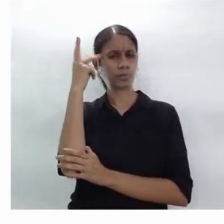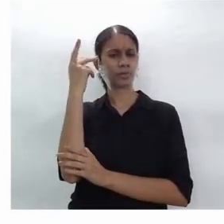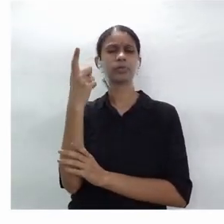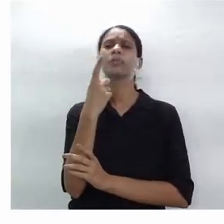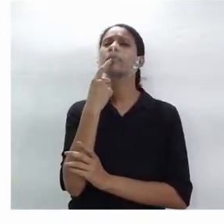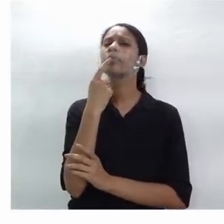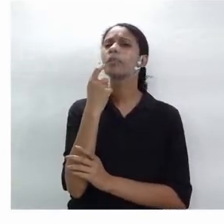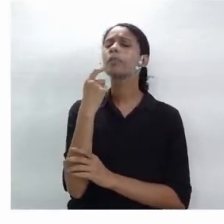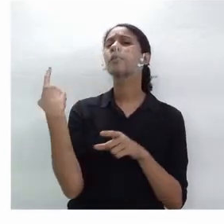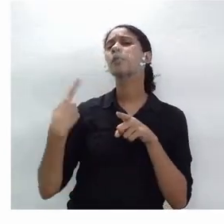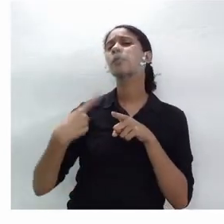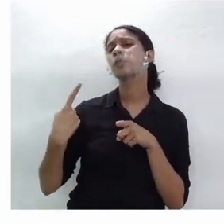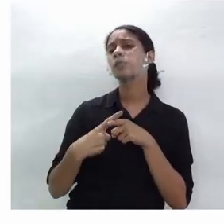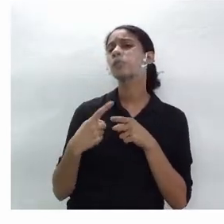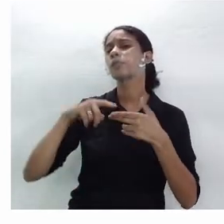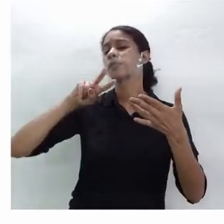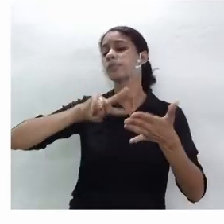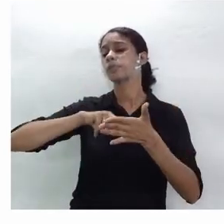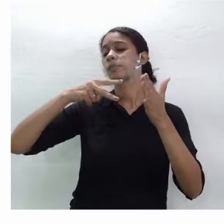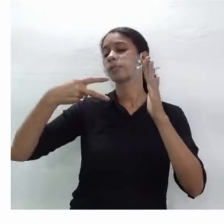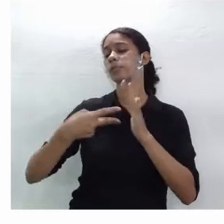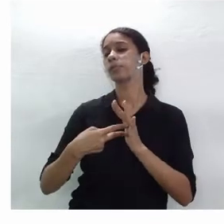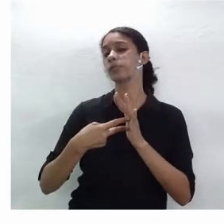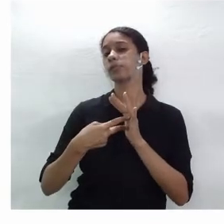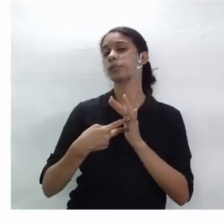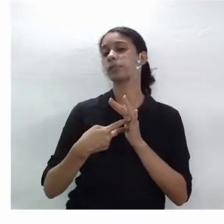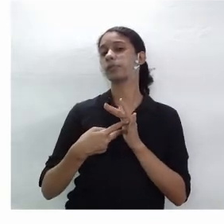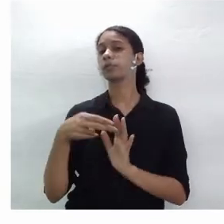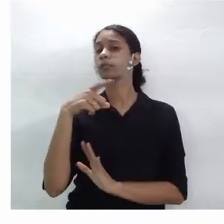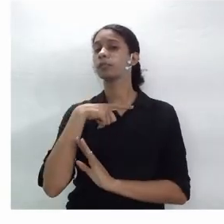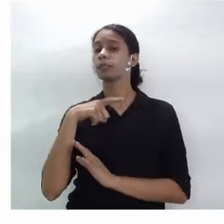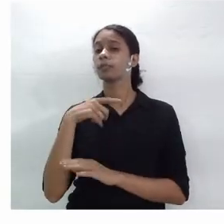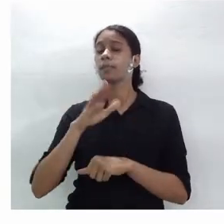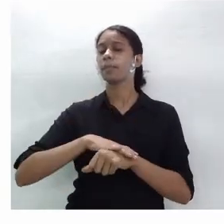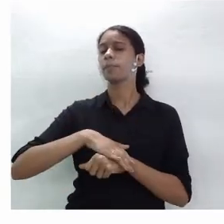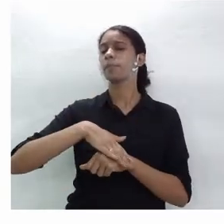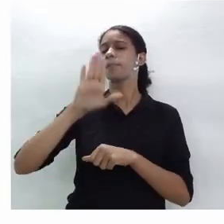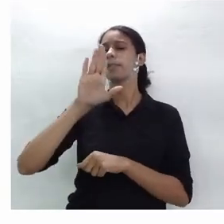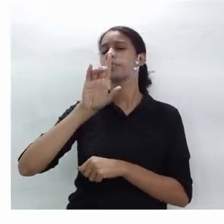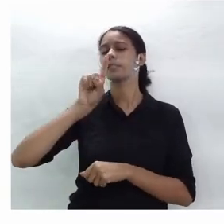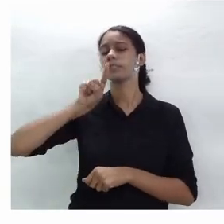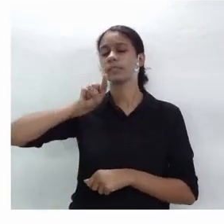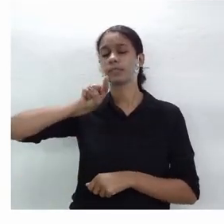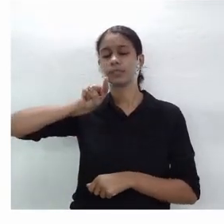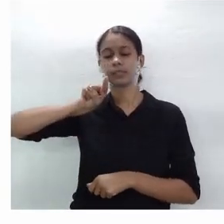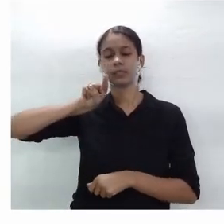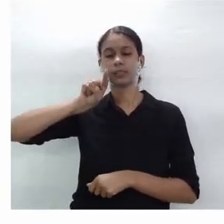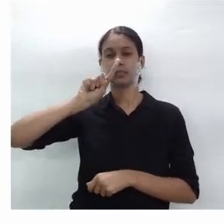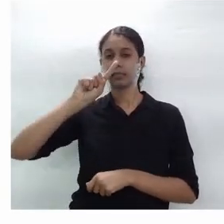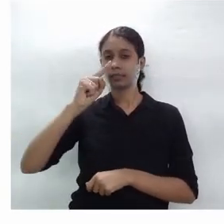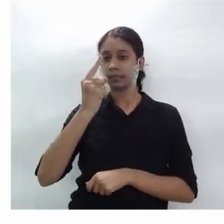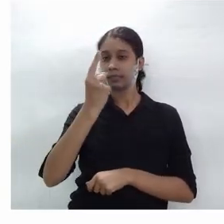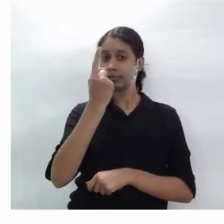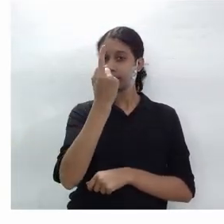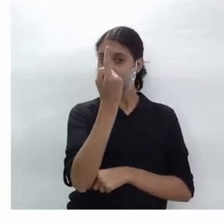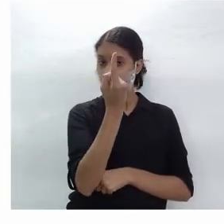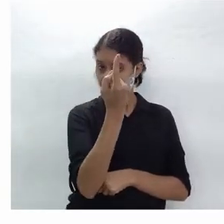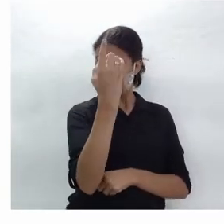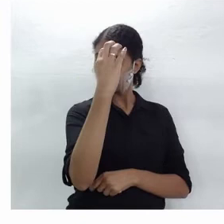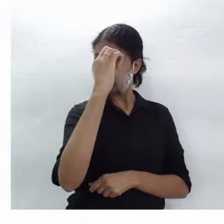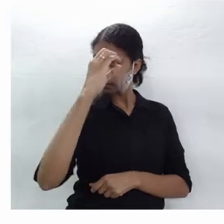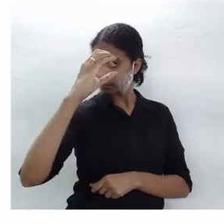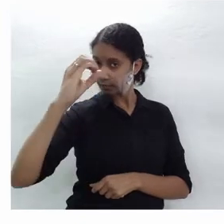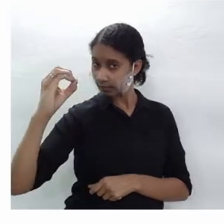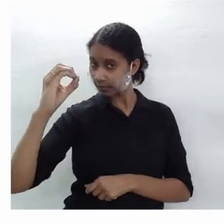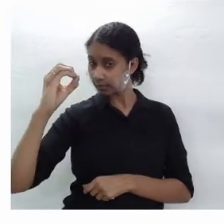Paulo em vermelho quer dizer que ele tem de mais de 100 mil a 300 mil indústrias, é isso? Então, olha lá, 100